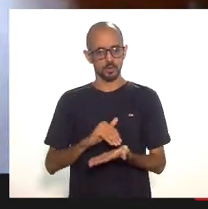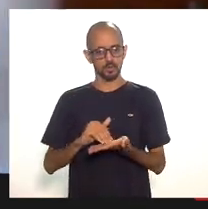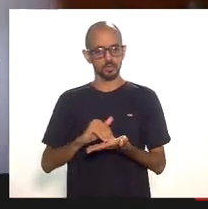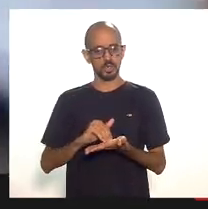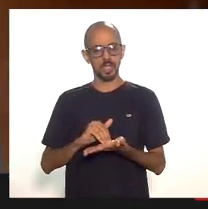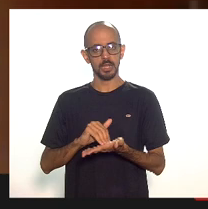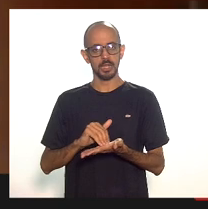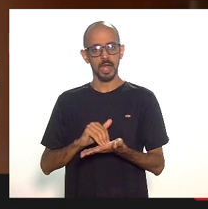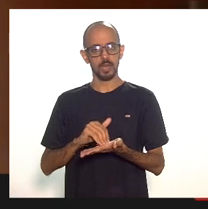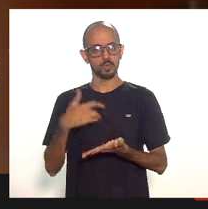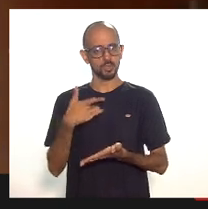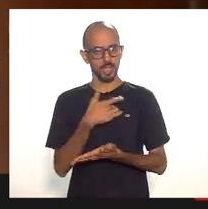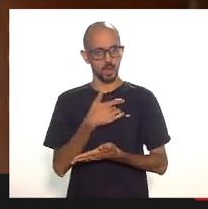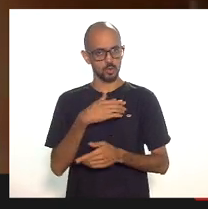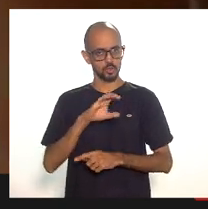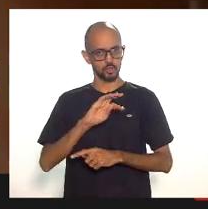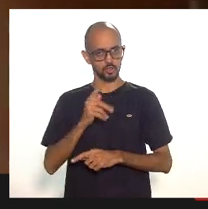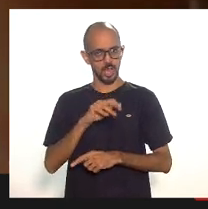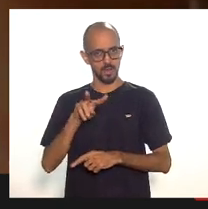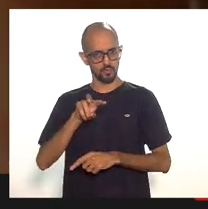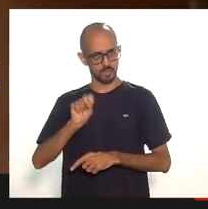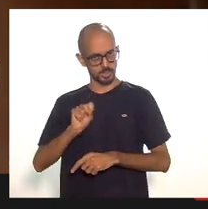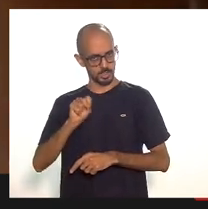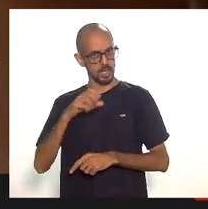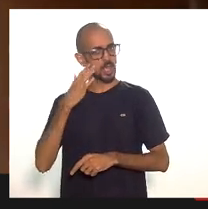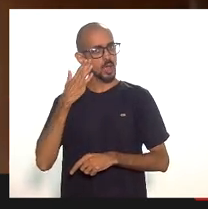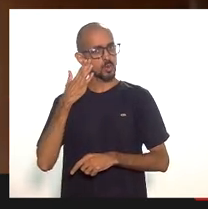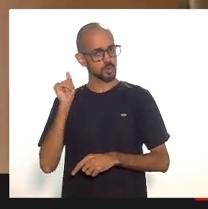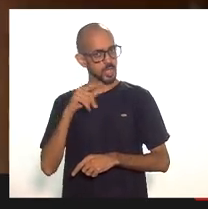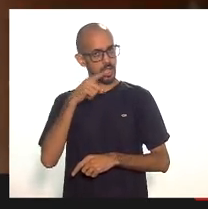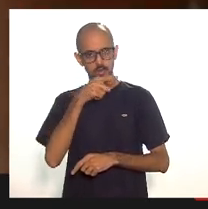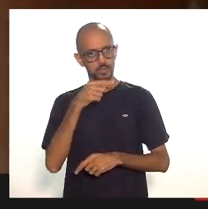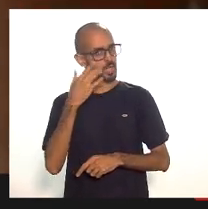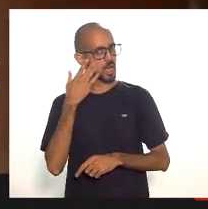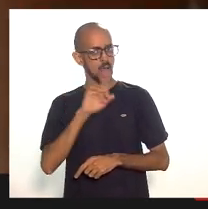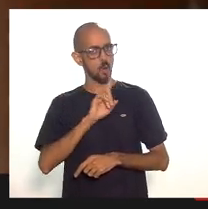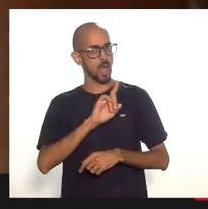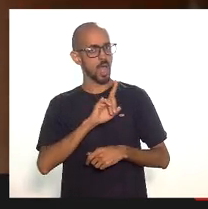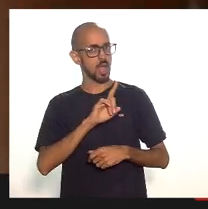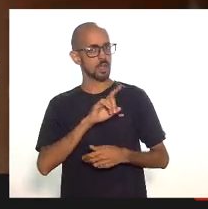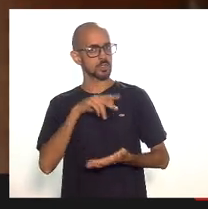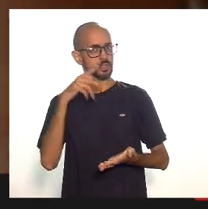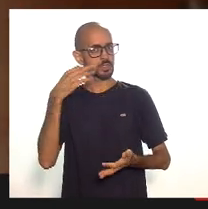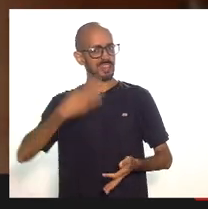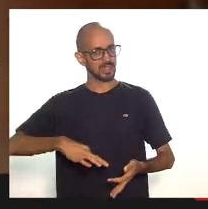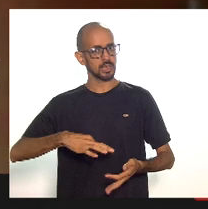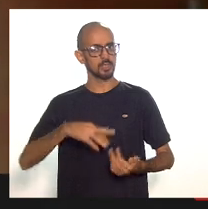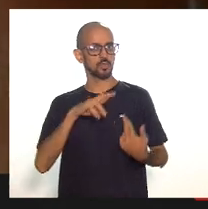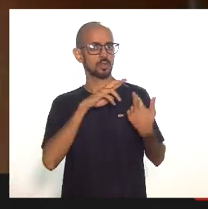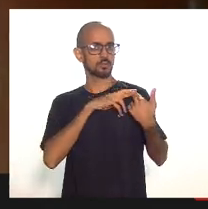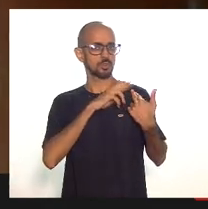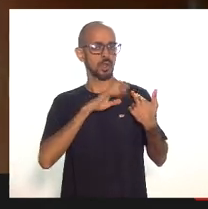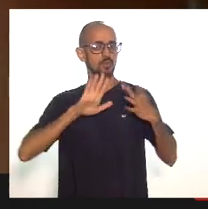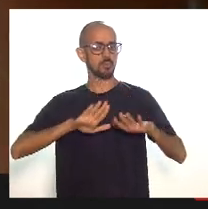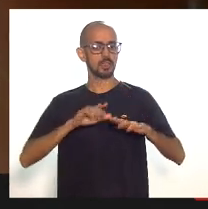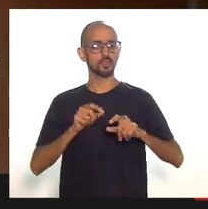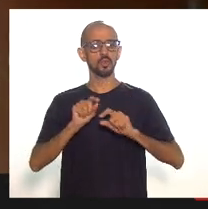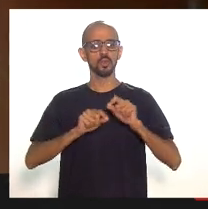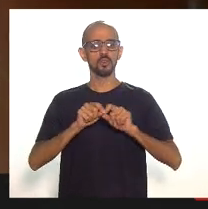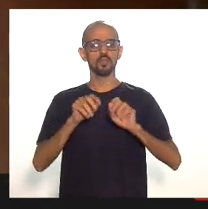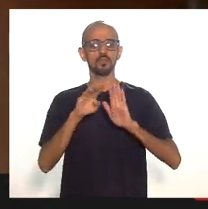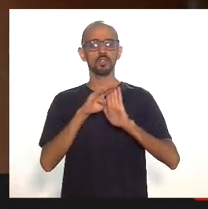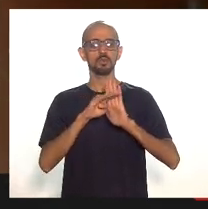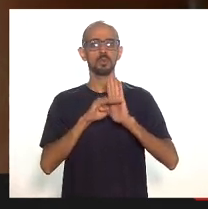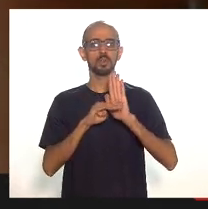Chaves, eu sei que o secretário Chaves não tem nada a ver com isso, né? Mas o que foi feito da programação orçamentária